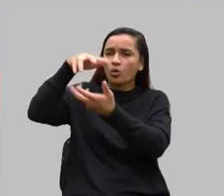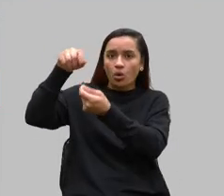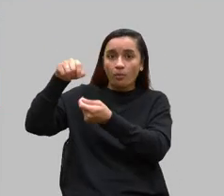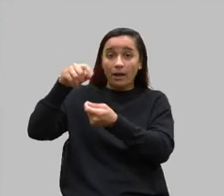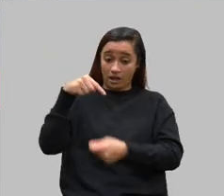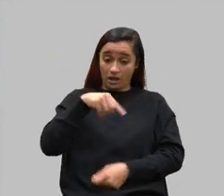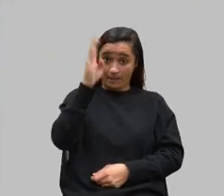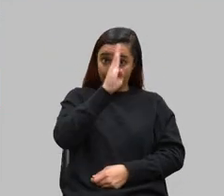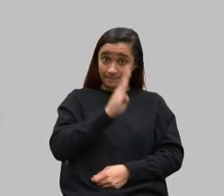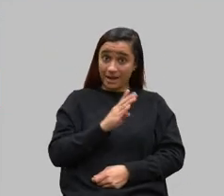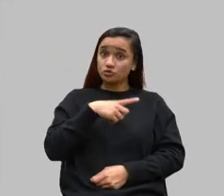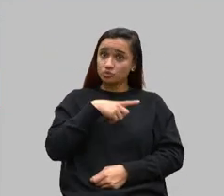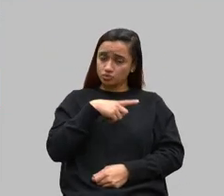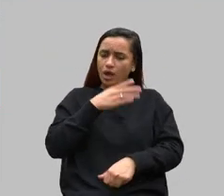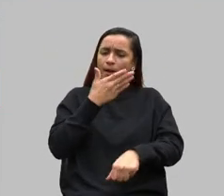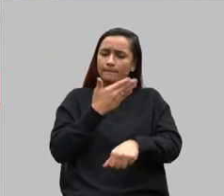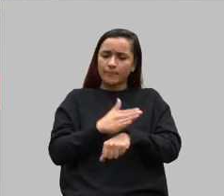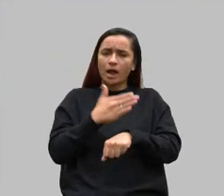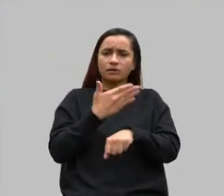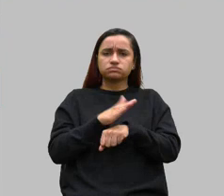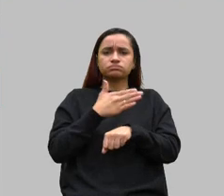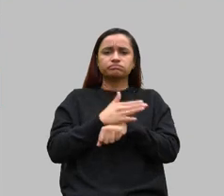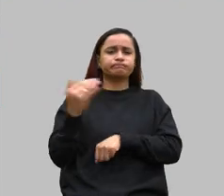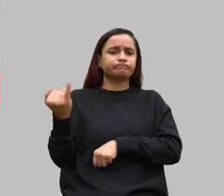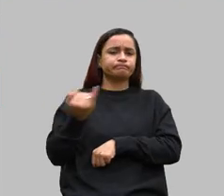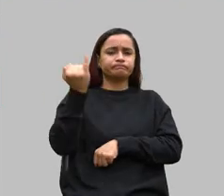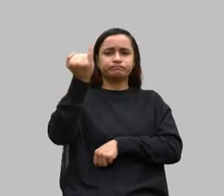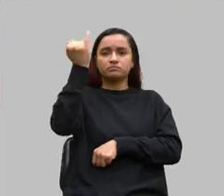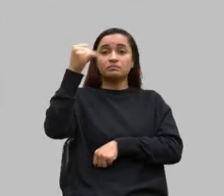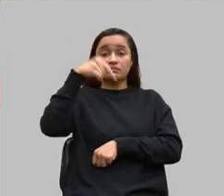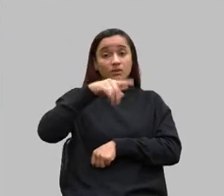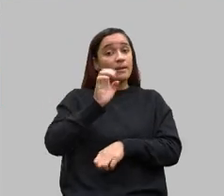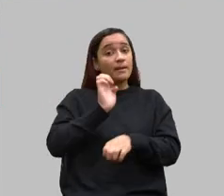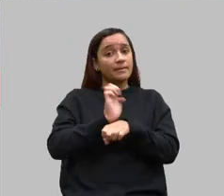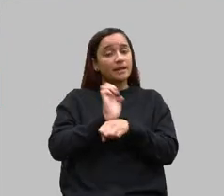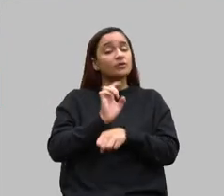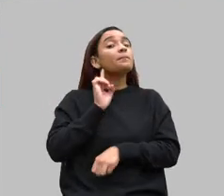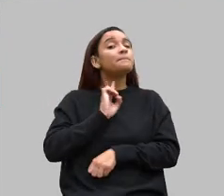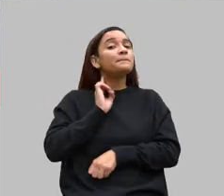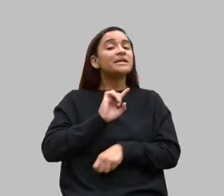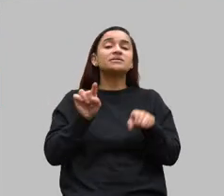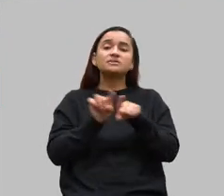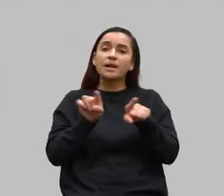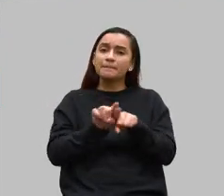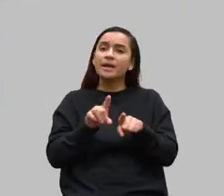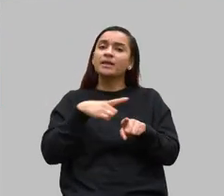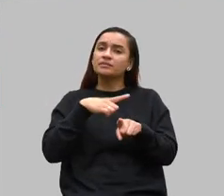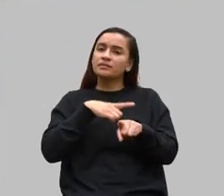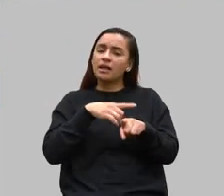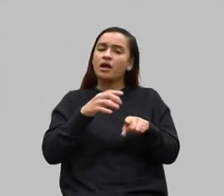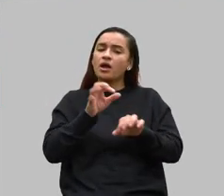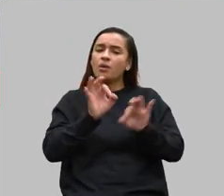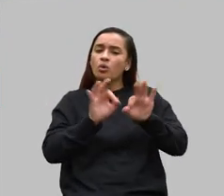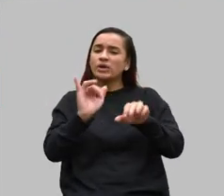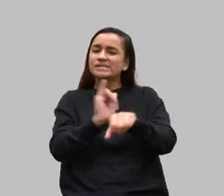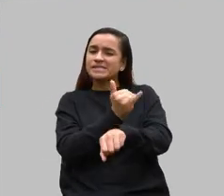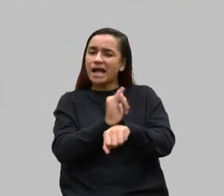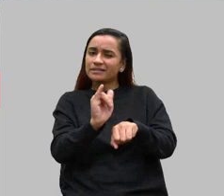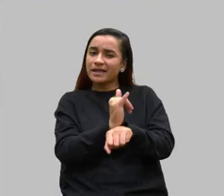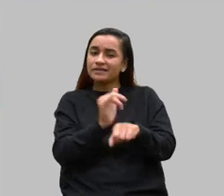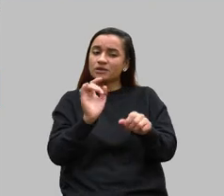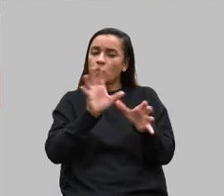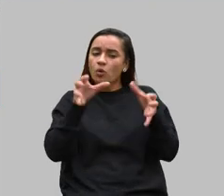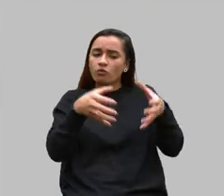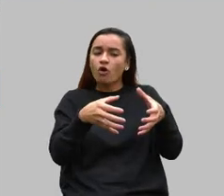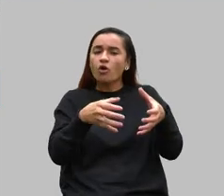ator fundamental eh e Minas pela posição estratégica né pela pela posição logística e estratégica como um grande Polo de atração de